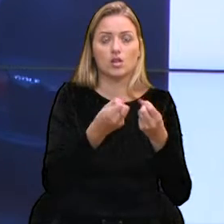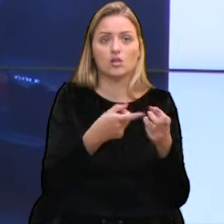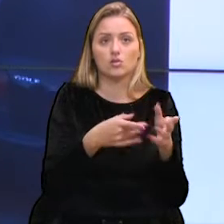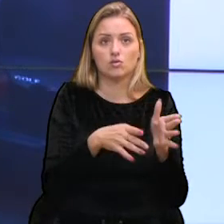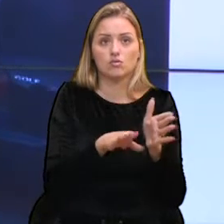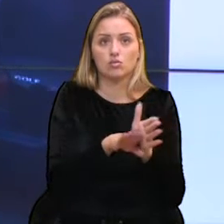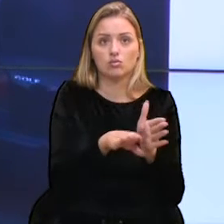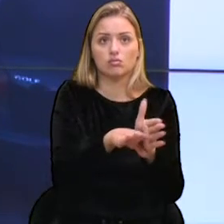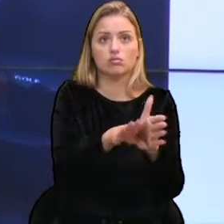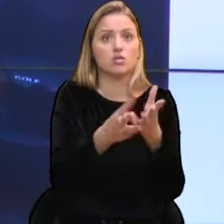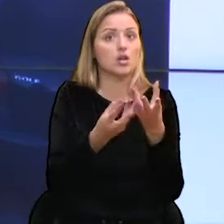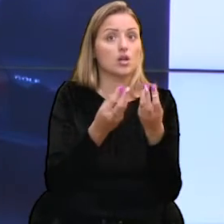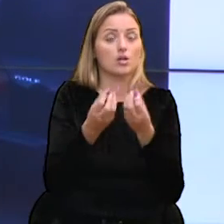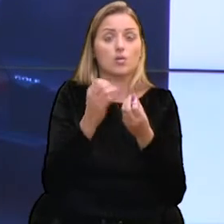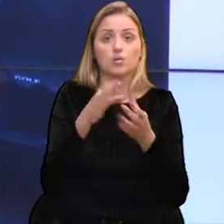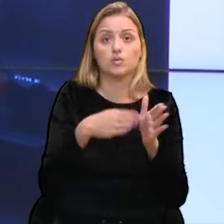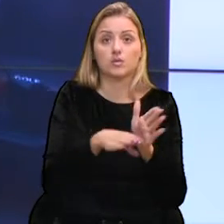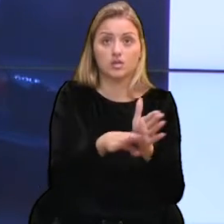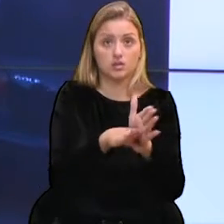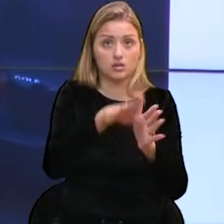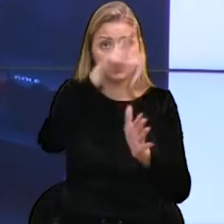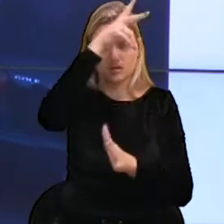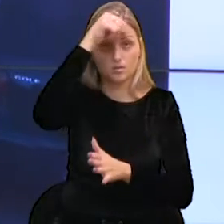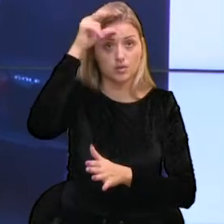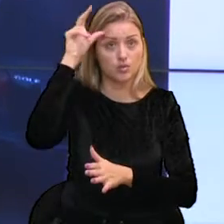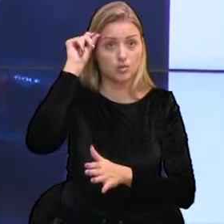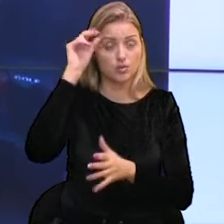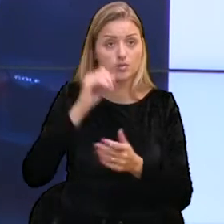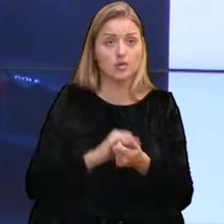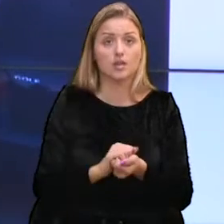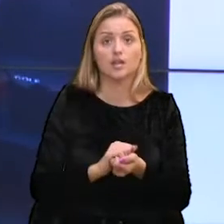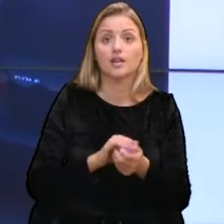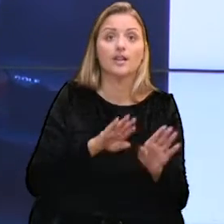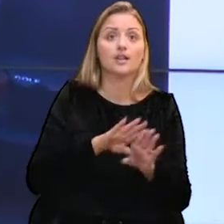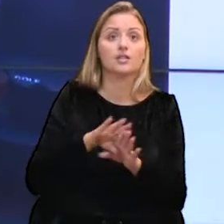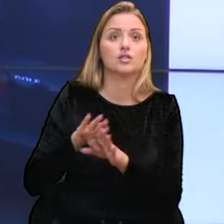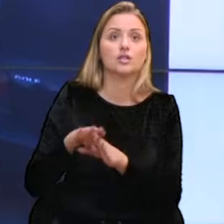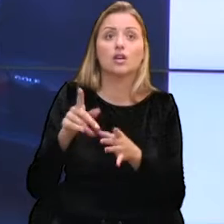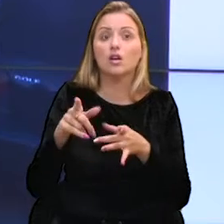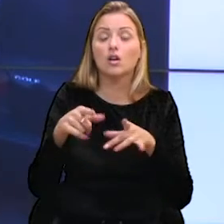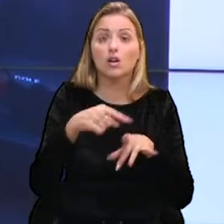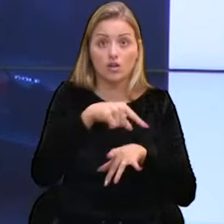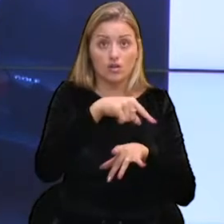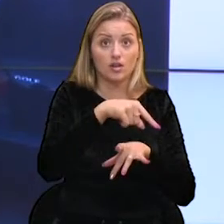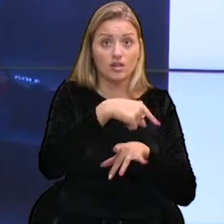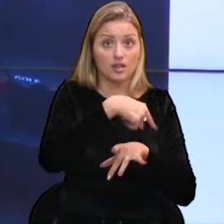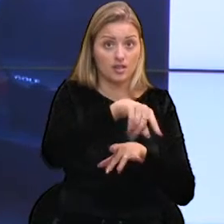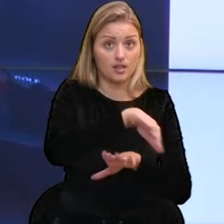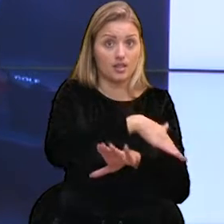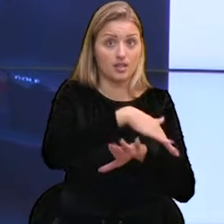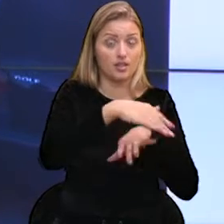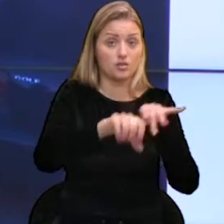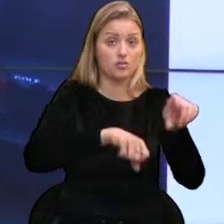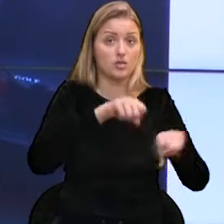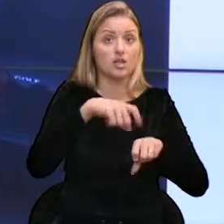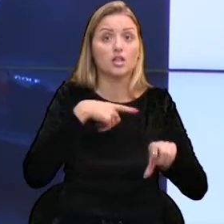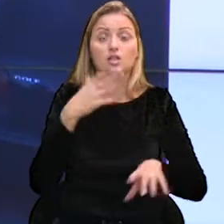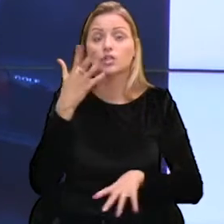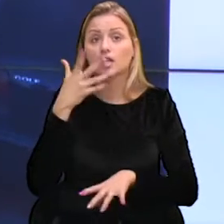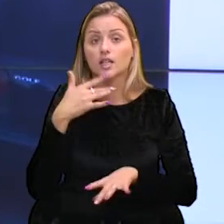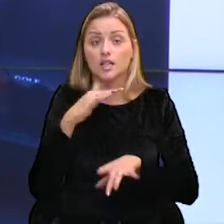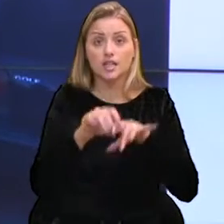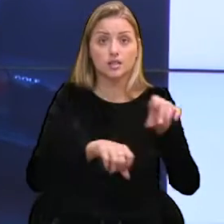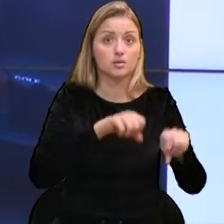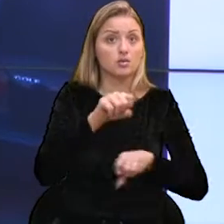como se fosse um estacionamento público. E tiraram espaço de quem? Olha aqui a ciclovia aqui, ó. Tinham crianças andando de bicicleta,